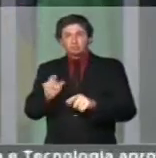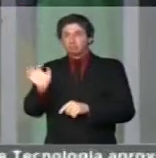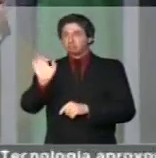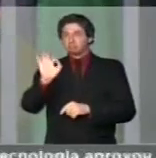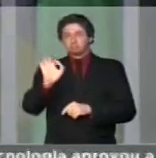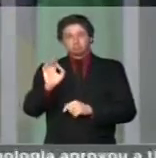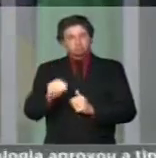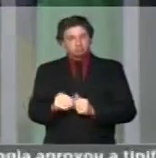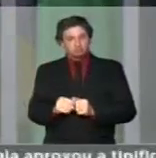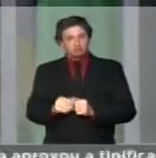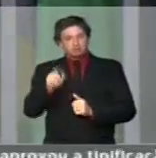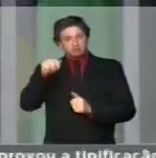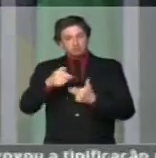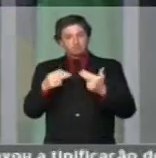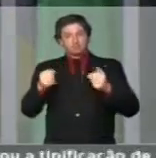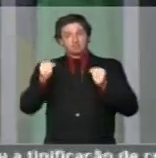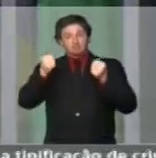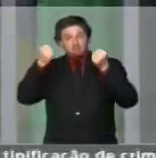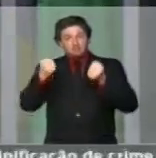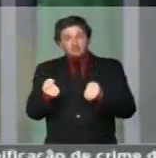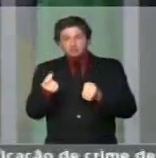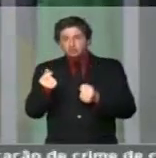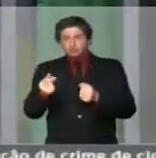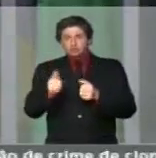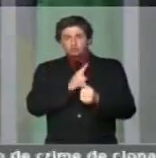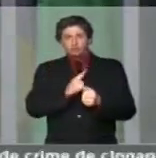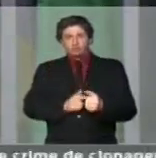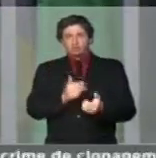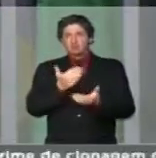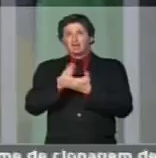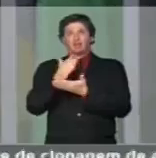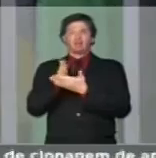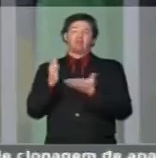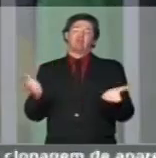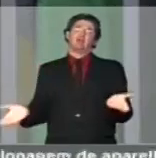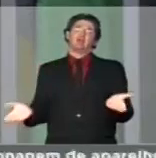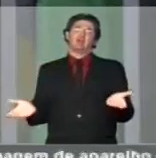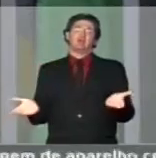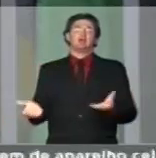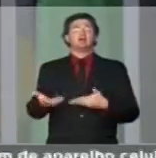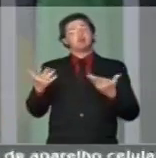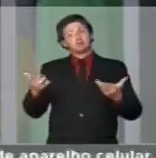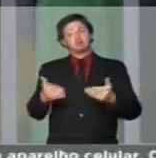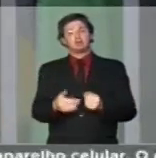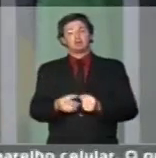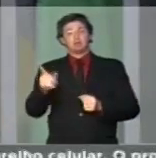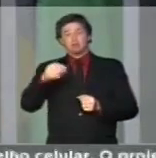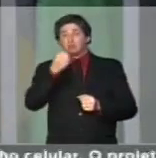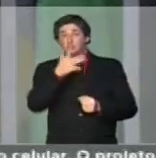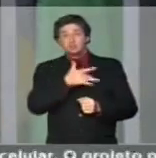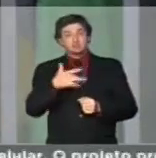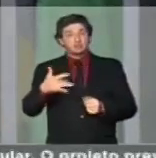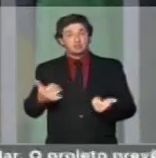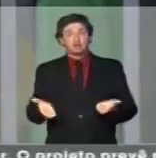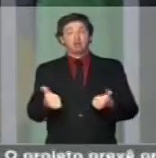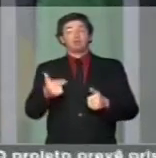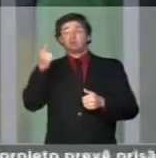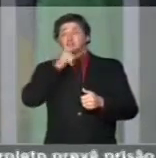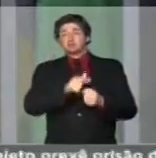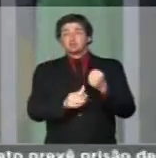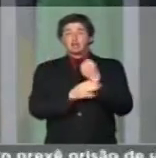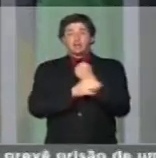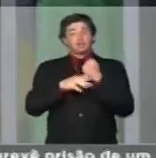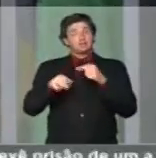Tesouro, não é uma matéria que possa onerar o governo em nada. Então é absolutamente saudável garantir a